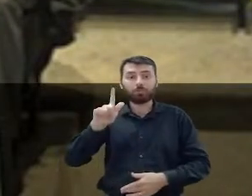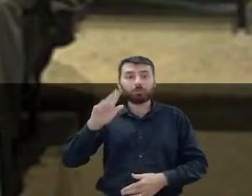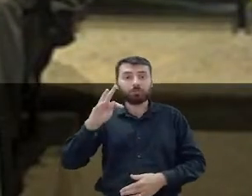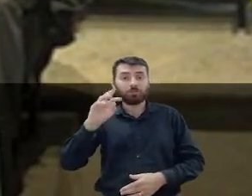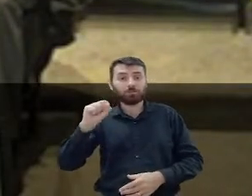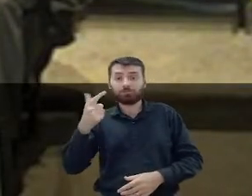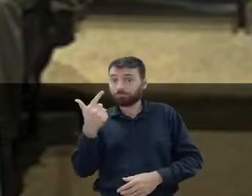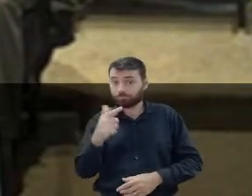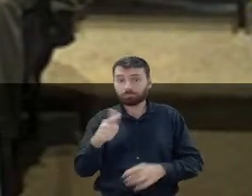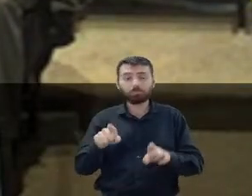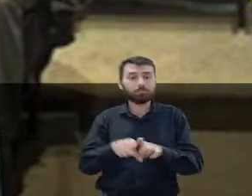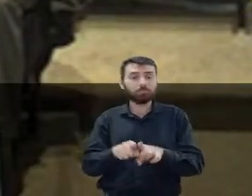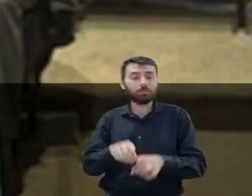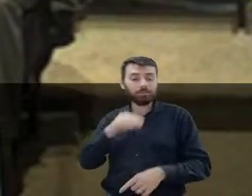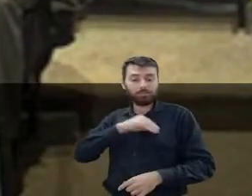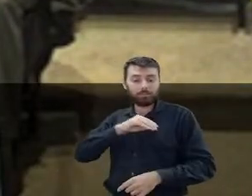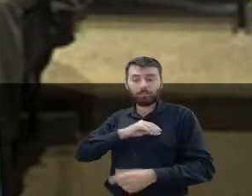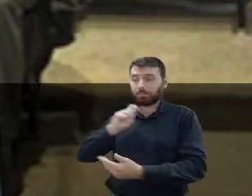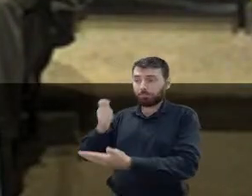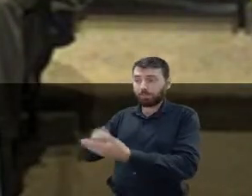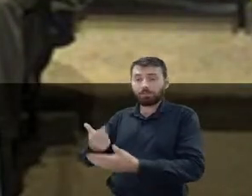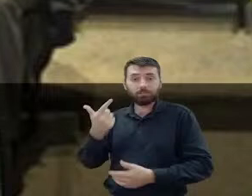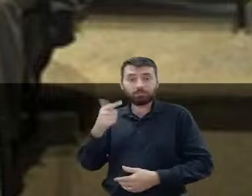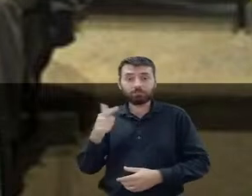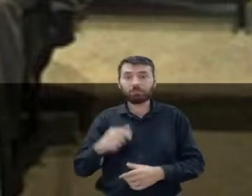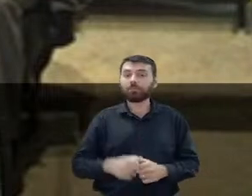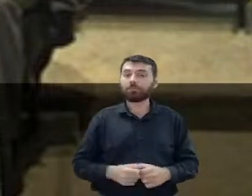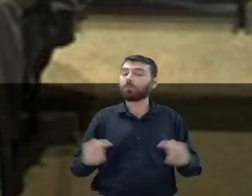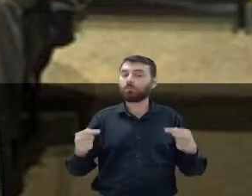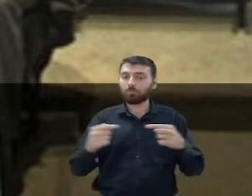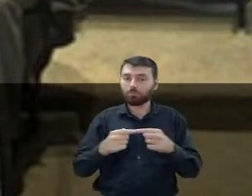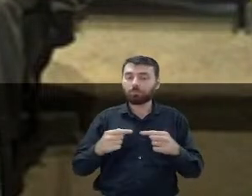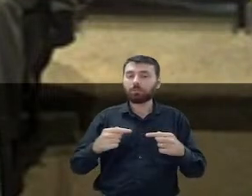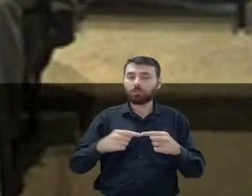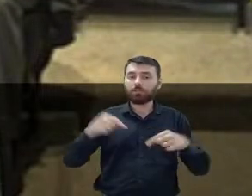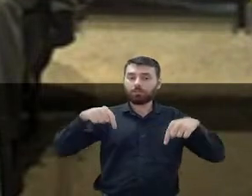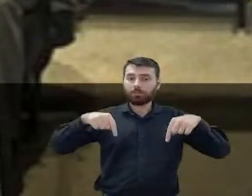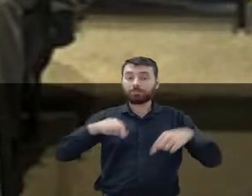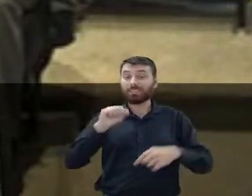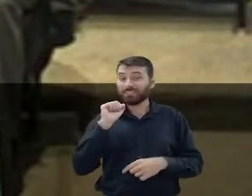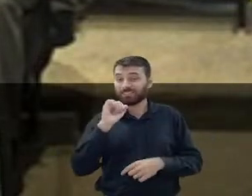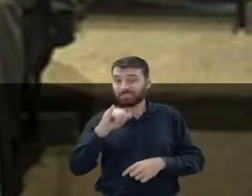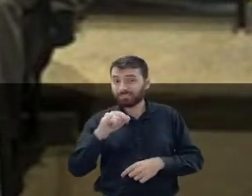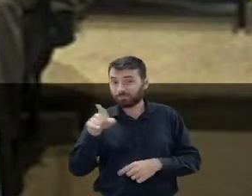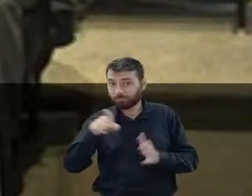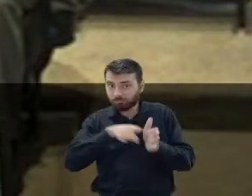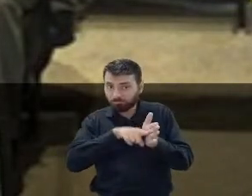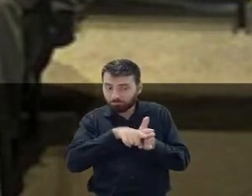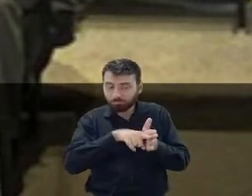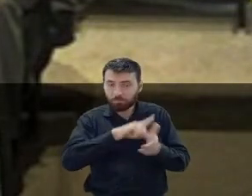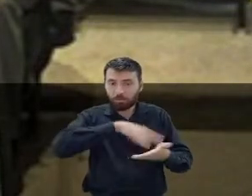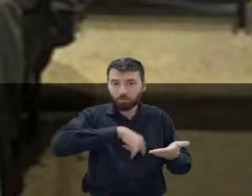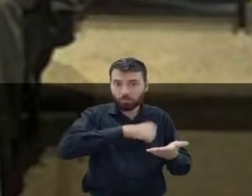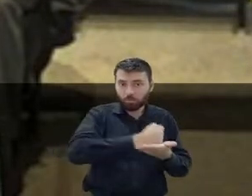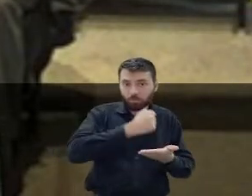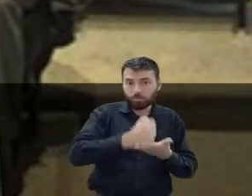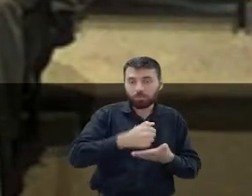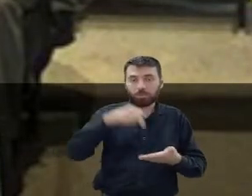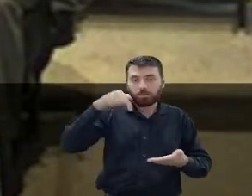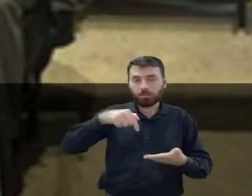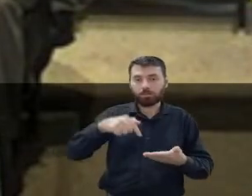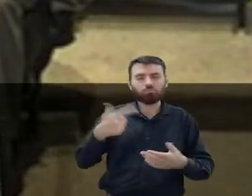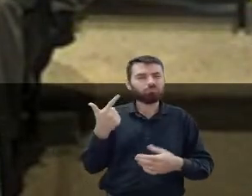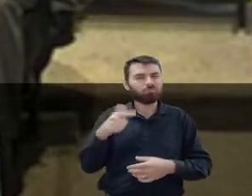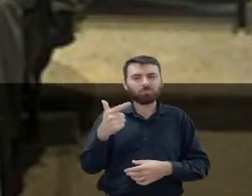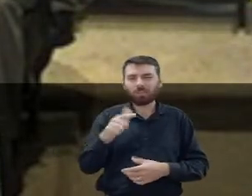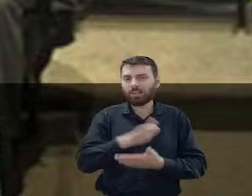esse, respeitosamente, é o caso em tela. E digo mais, se analisar os documentos dos autos, não tem nenhum documento que ampare que após essa alta previdenciária,